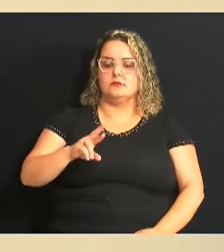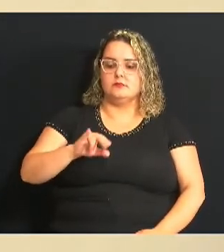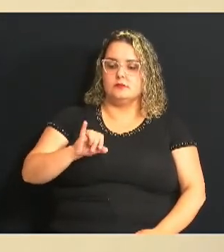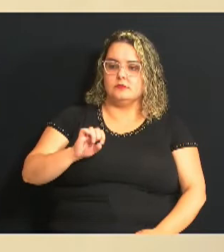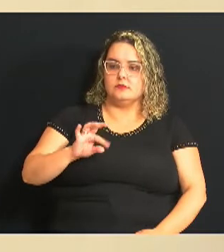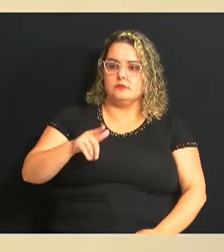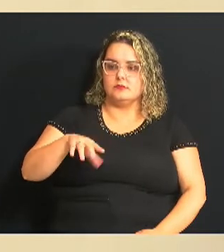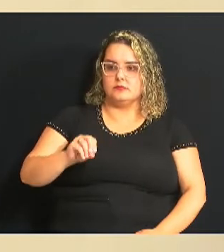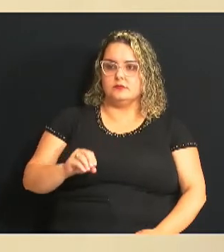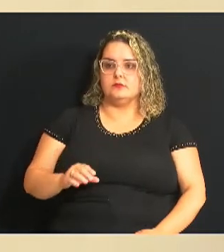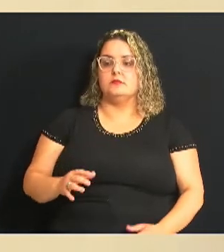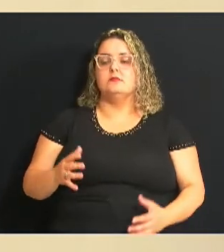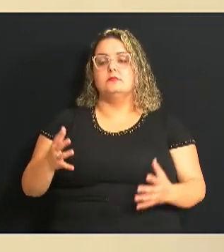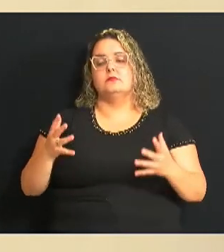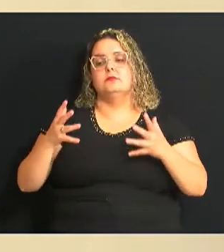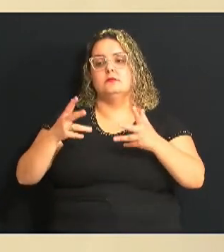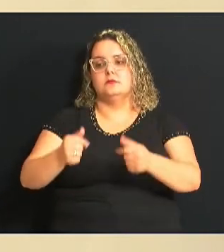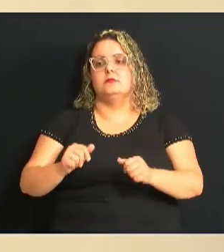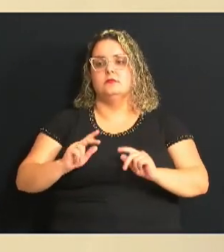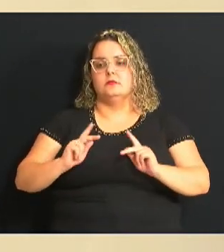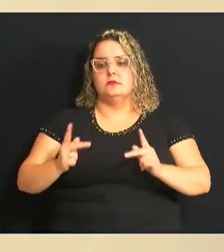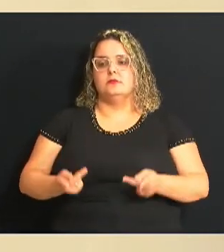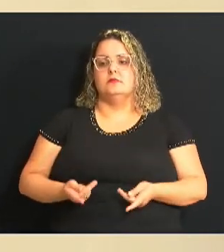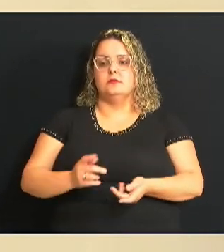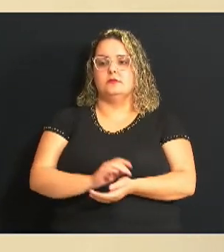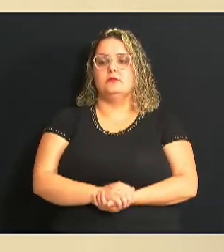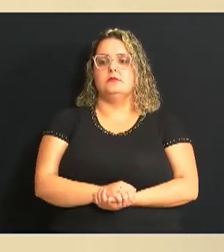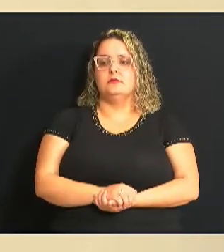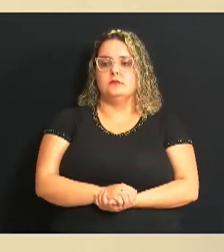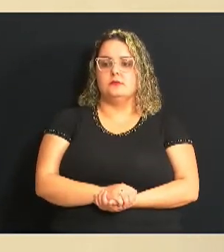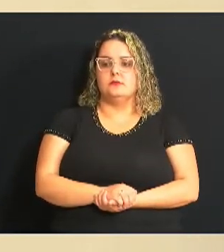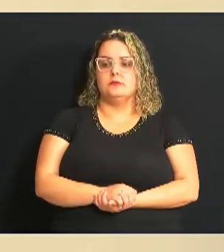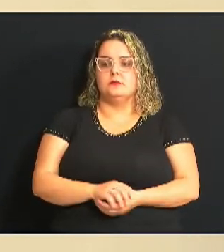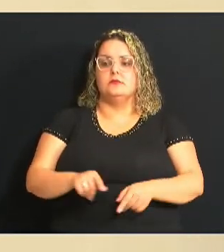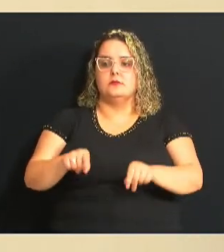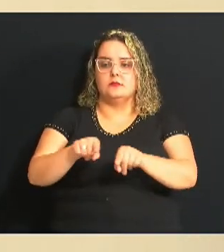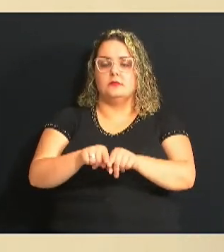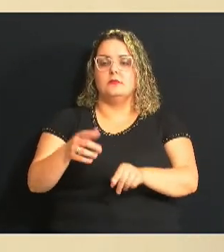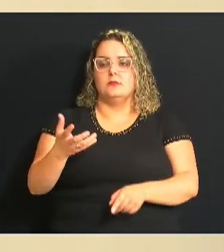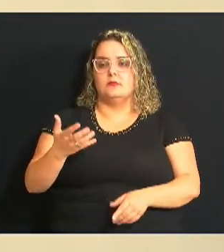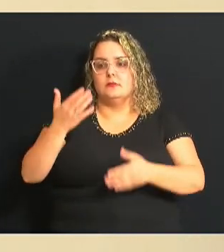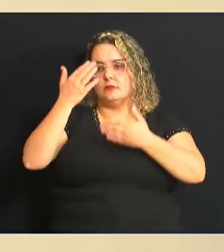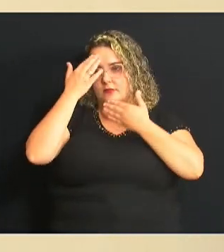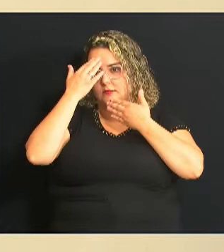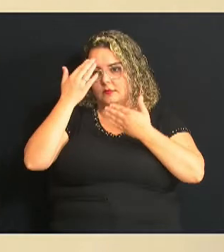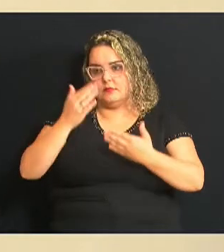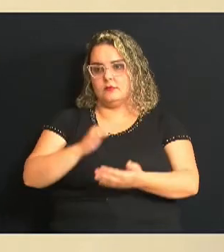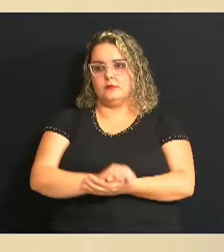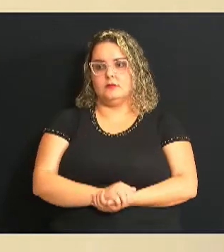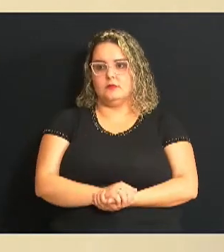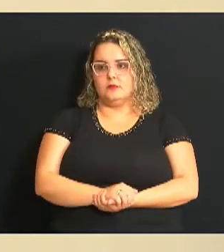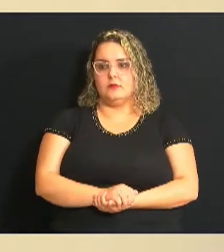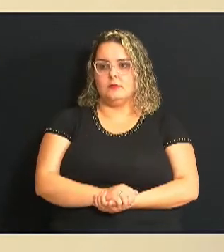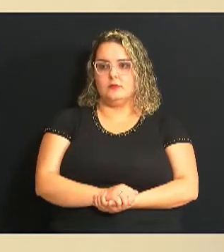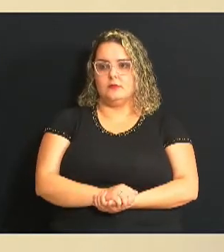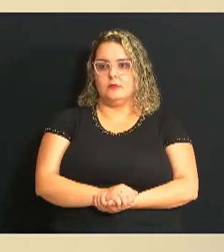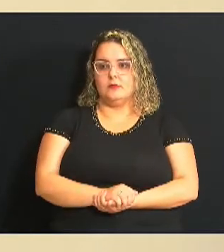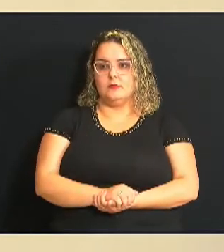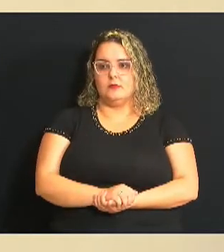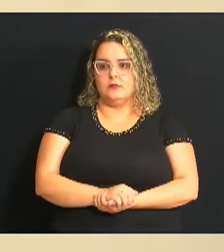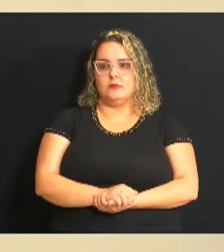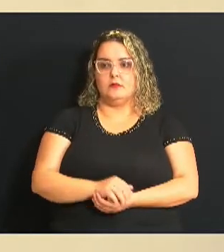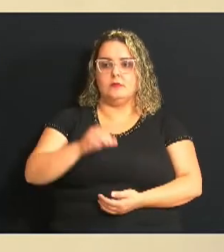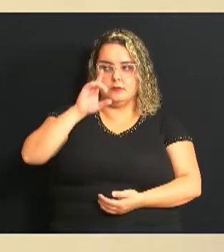toda a humanidade. Também quero agradecer sobremaneira a